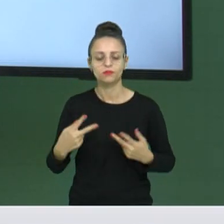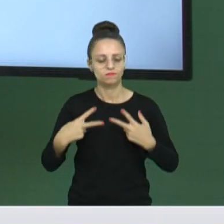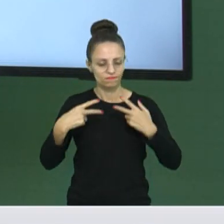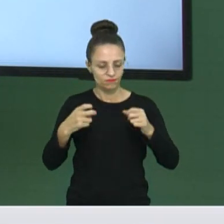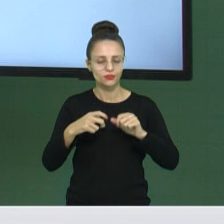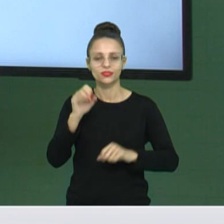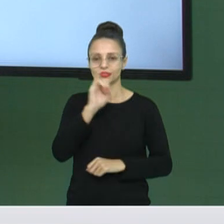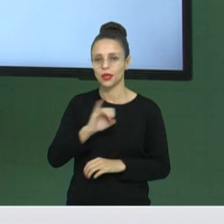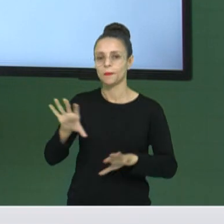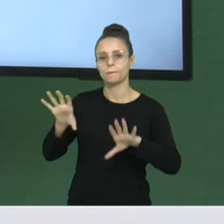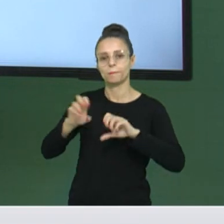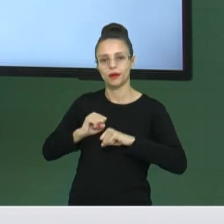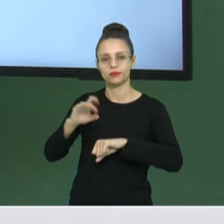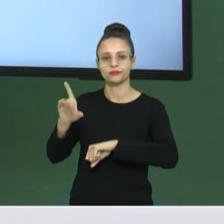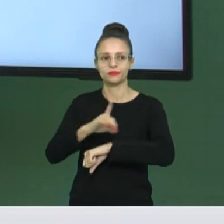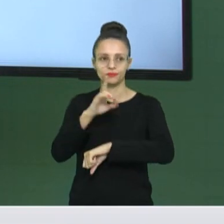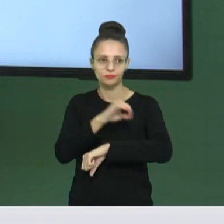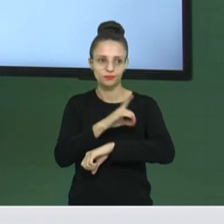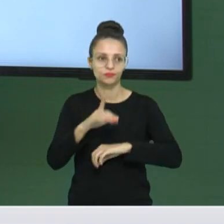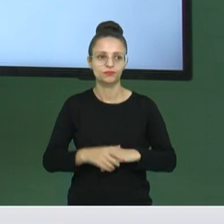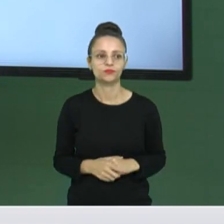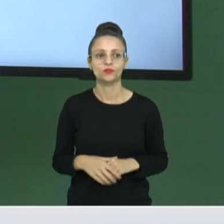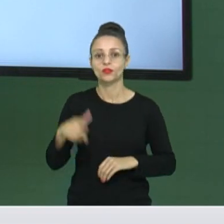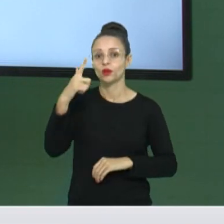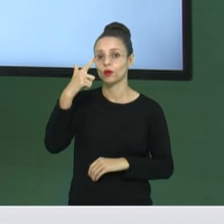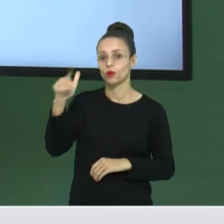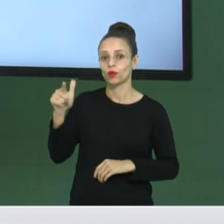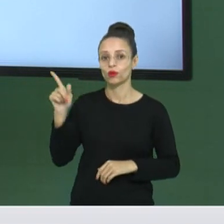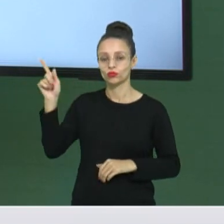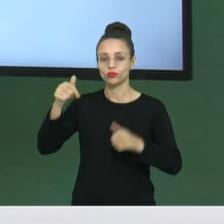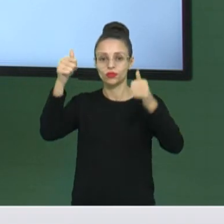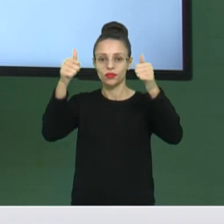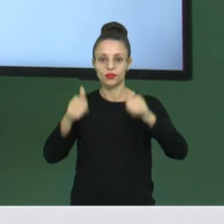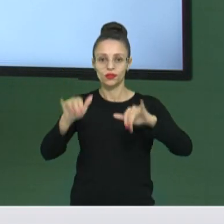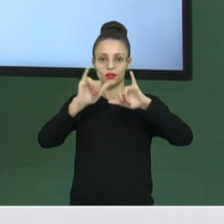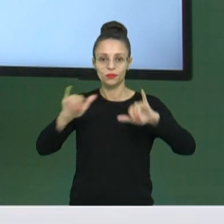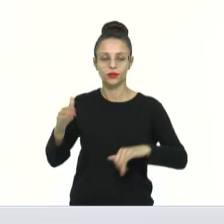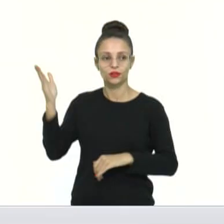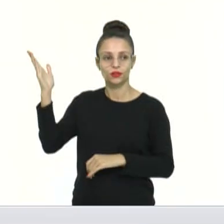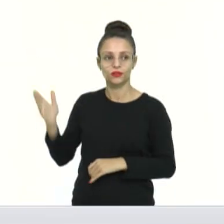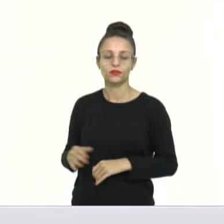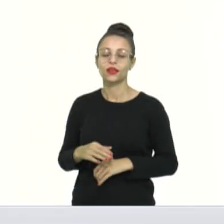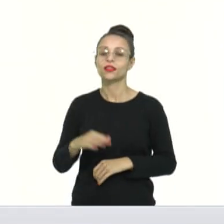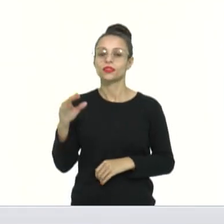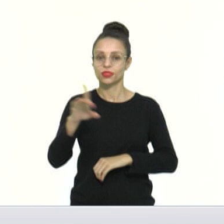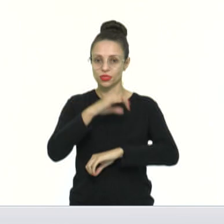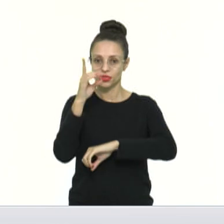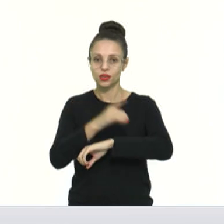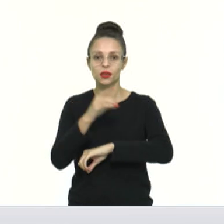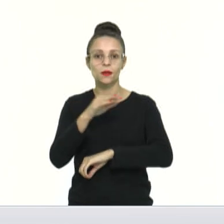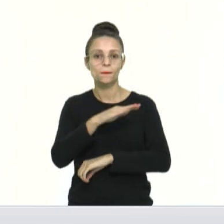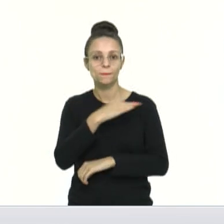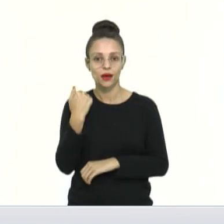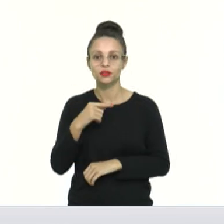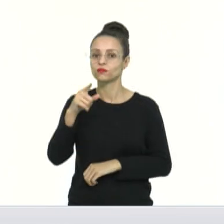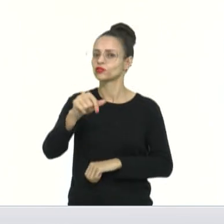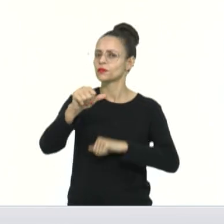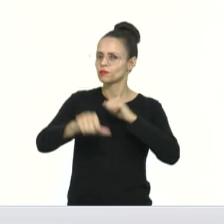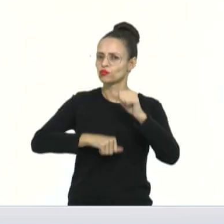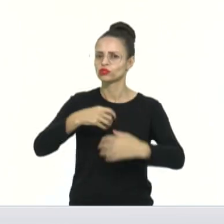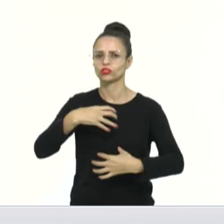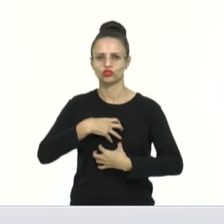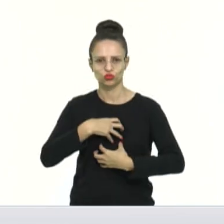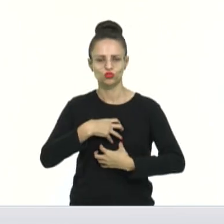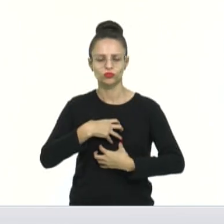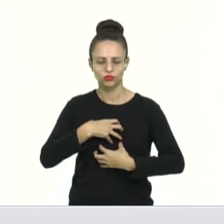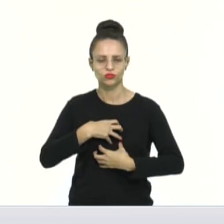ter se tivermos a dengue. O outro cartaz de campanha, ó, dengue mata, mude sua atitude. É uma coisa